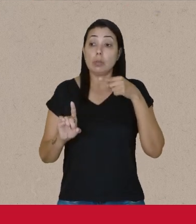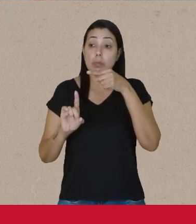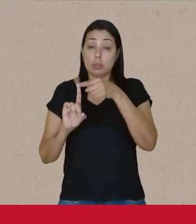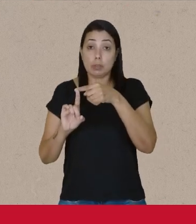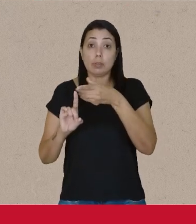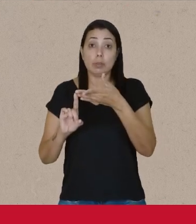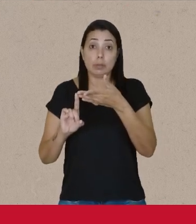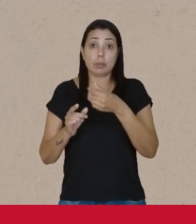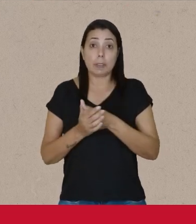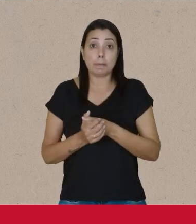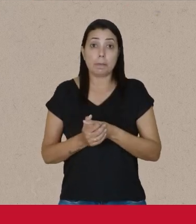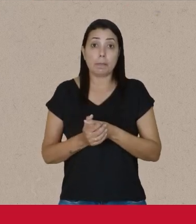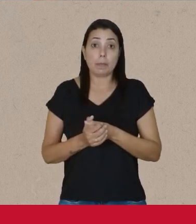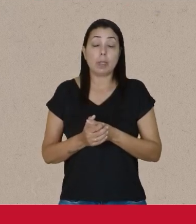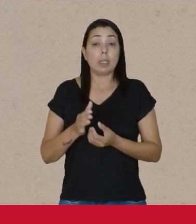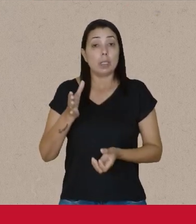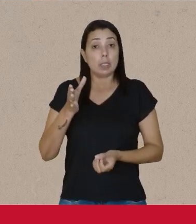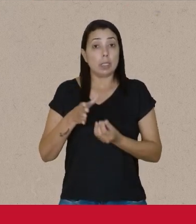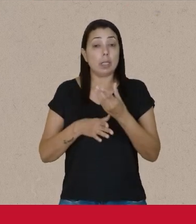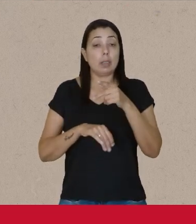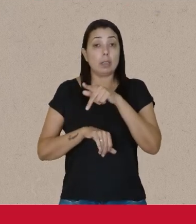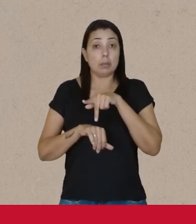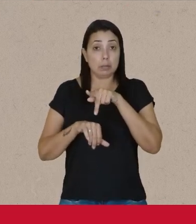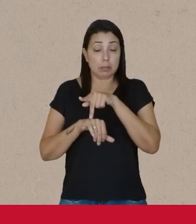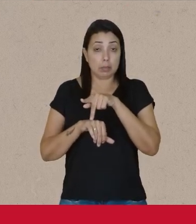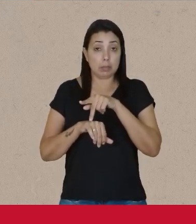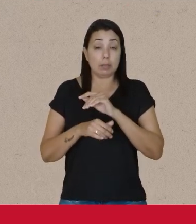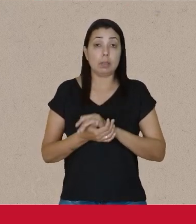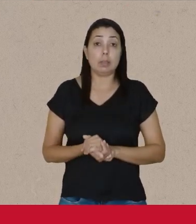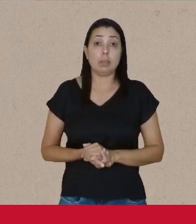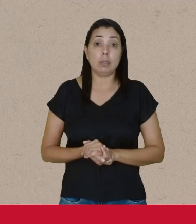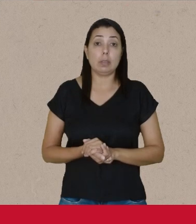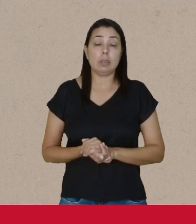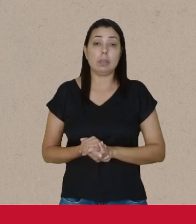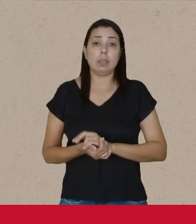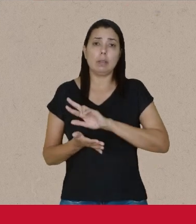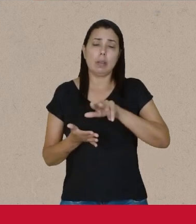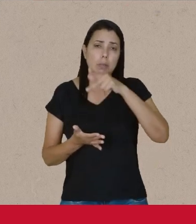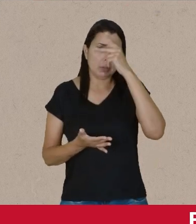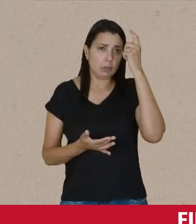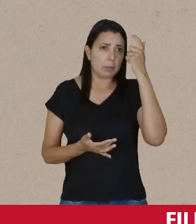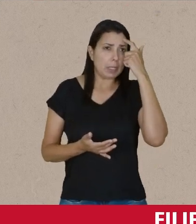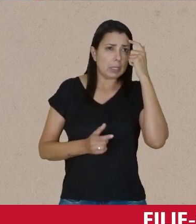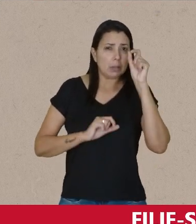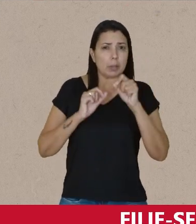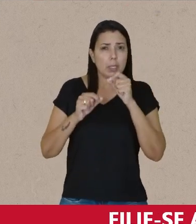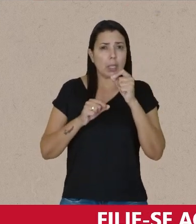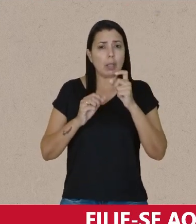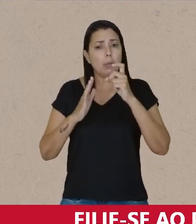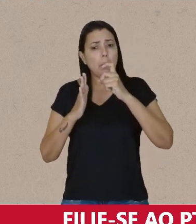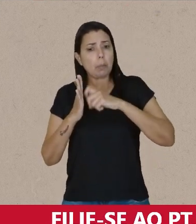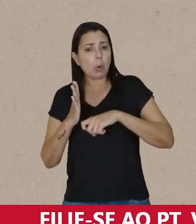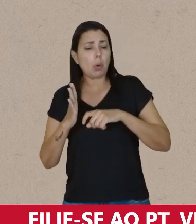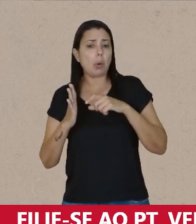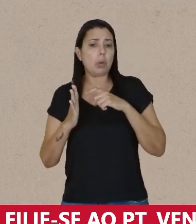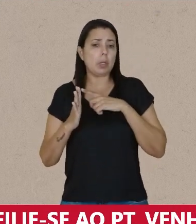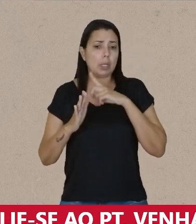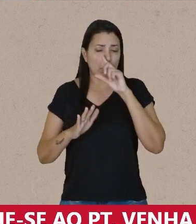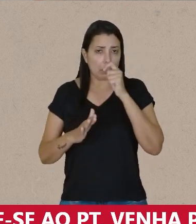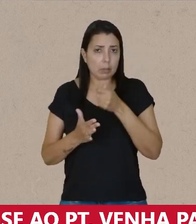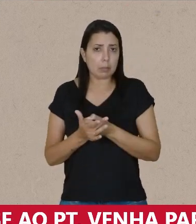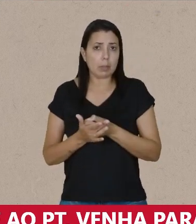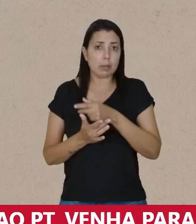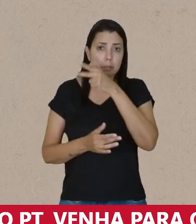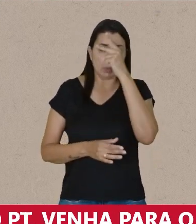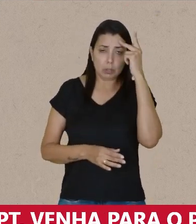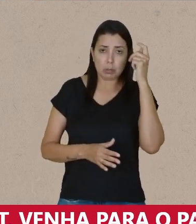que está estabelecida para o país. E muitas pessoas podem pensar o seguinte: essa inflação tem a ver com a demanda, ou seja, as